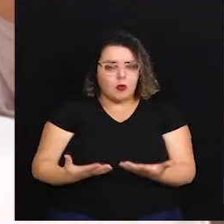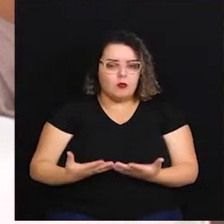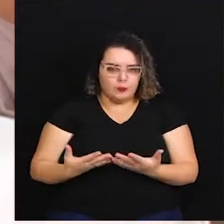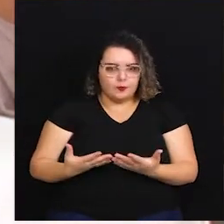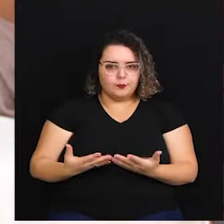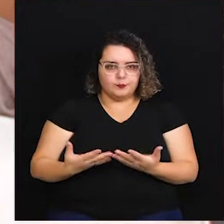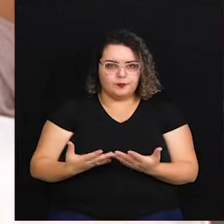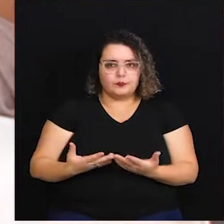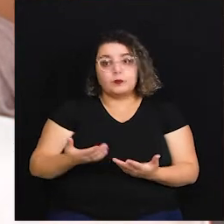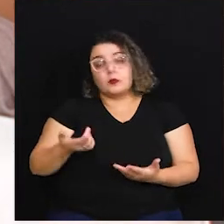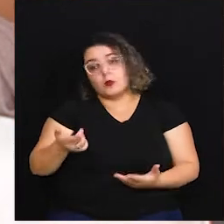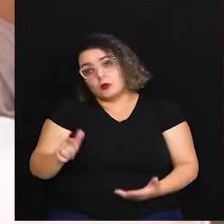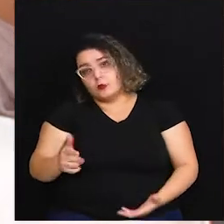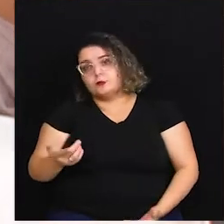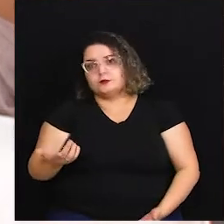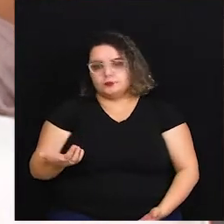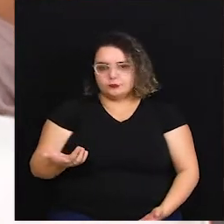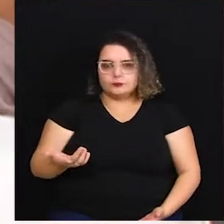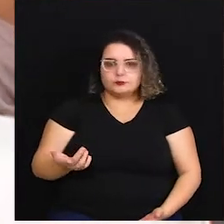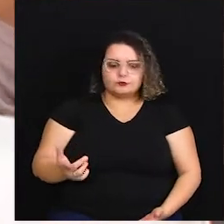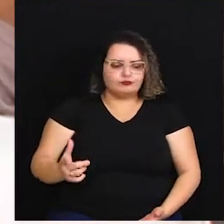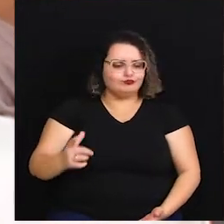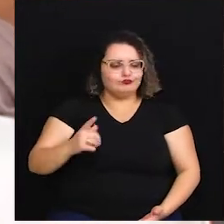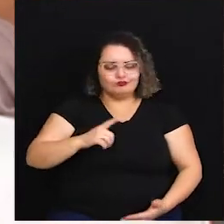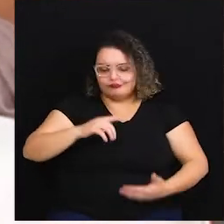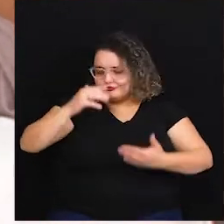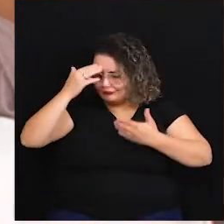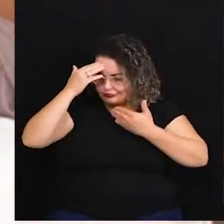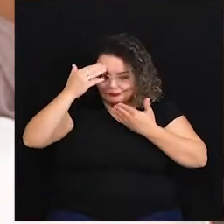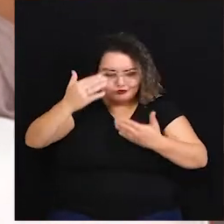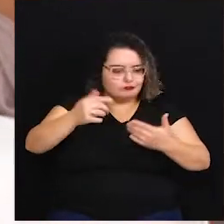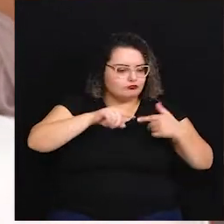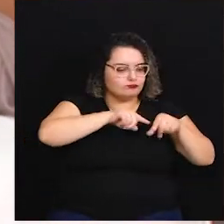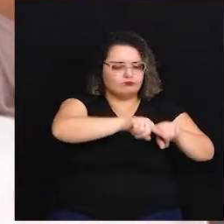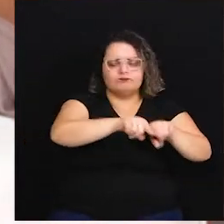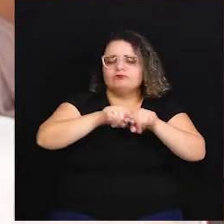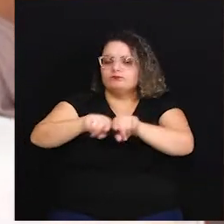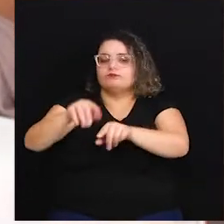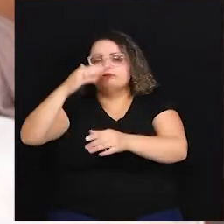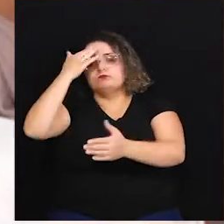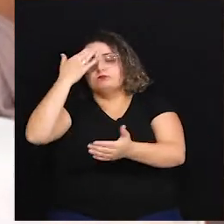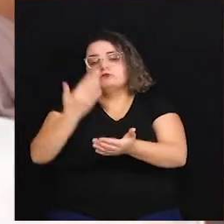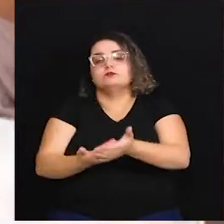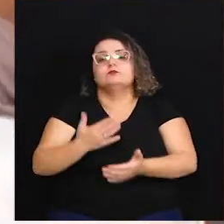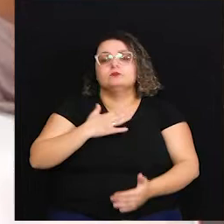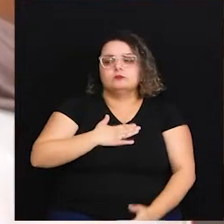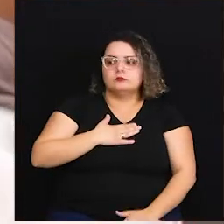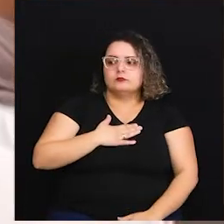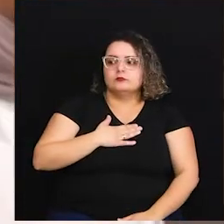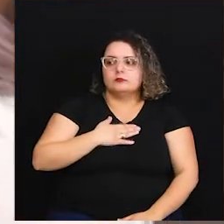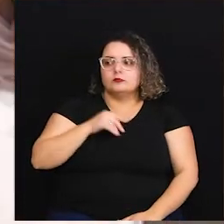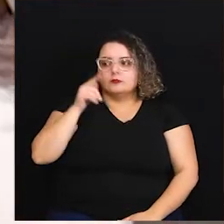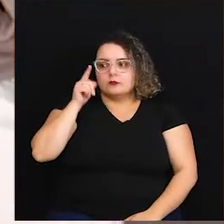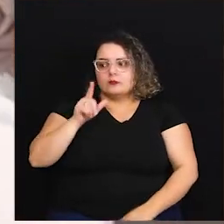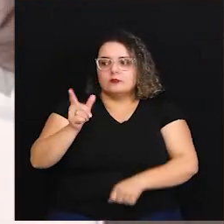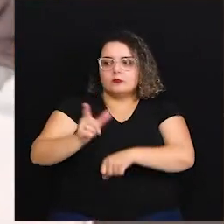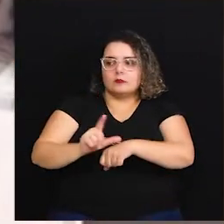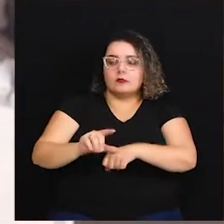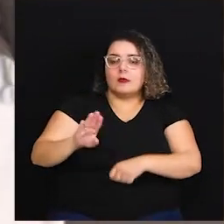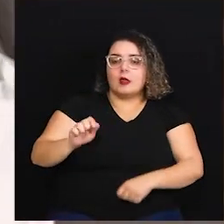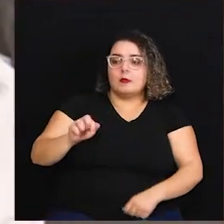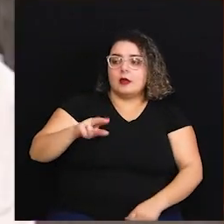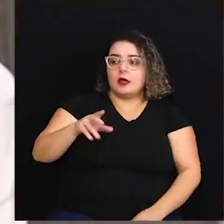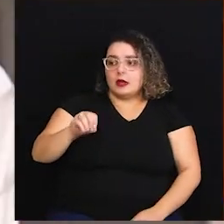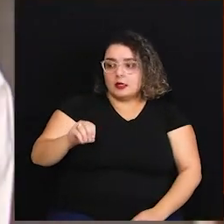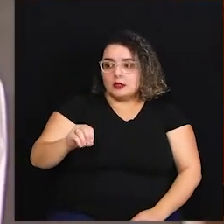muito bom. E eu, mais uma vez, assim, tenho muito a agradecer aos parceiros, às pessoas que acreditaram em mim. Eu consegui montar uma loja na